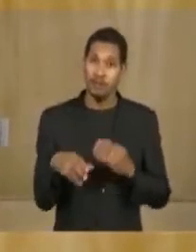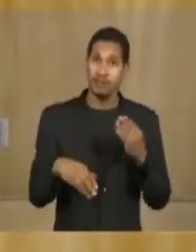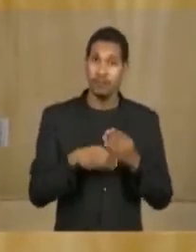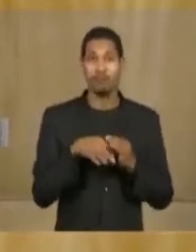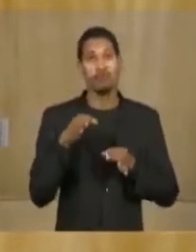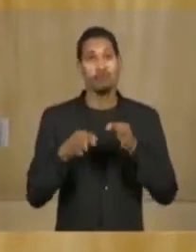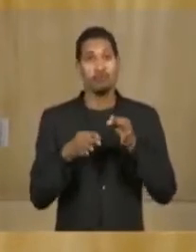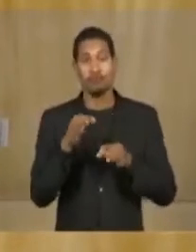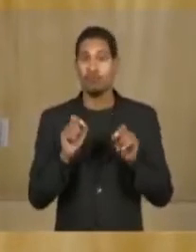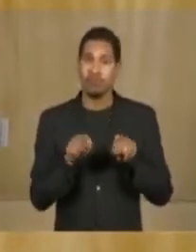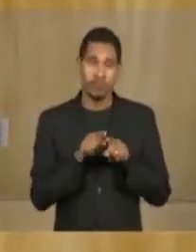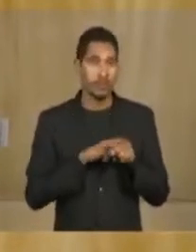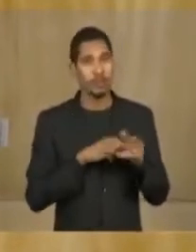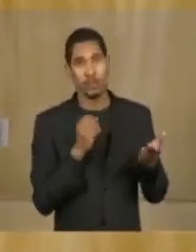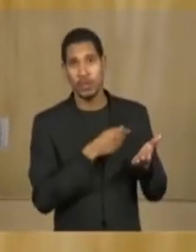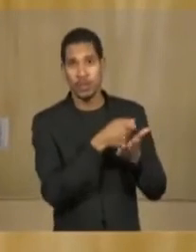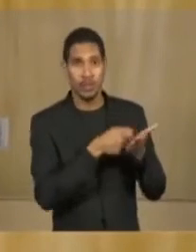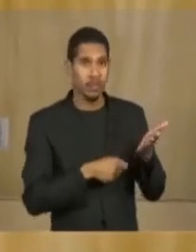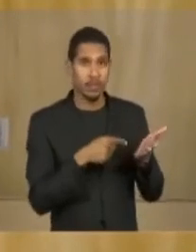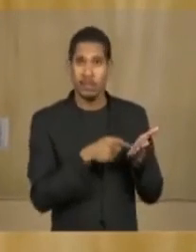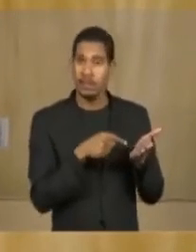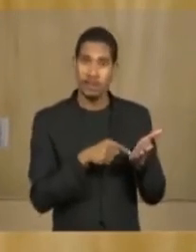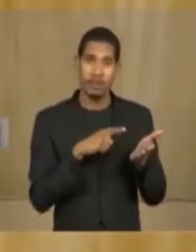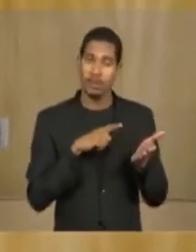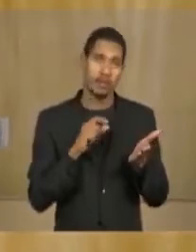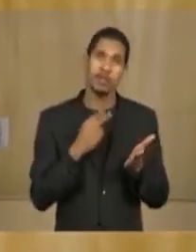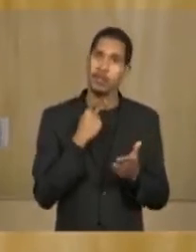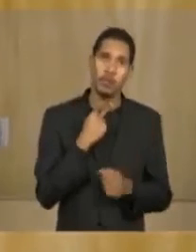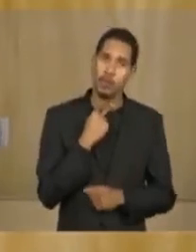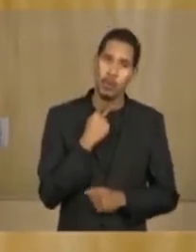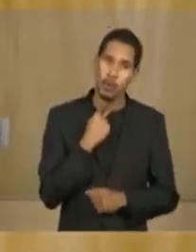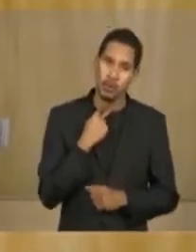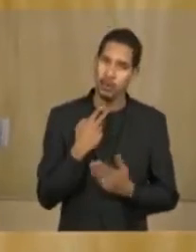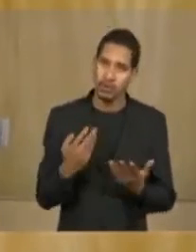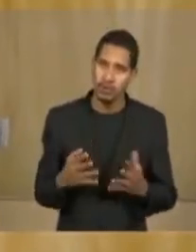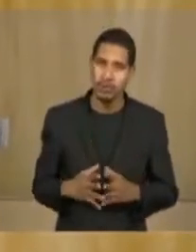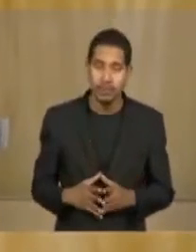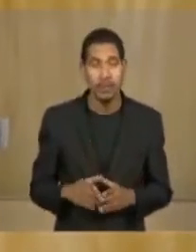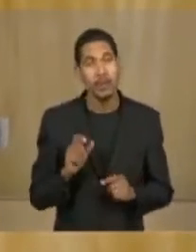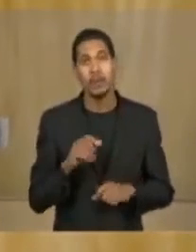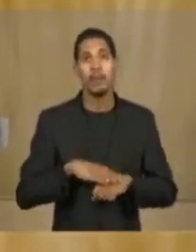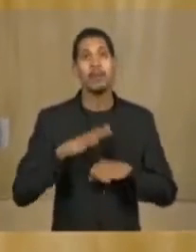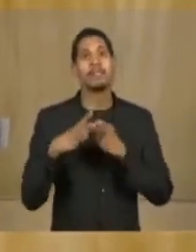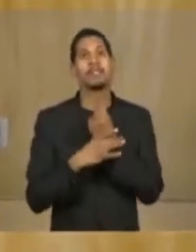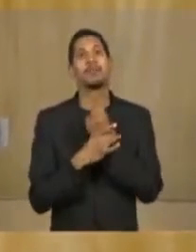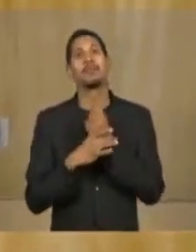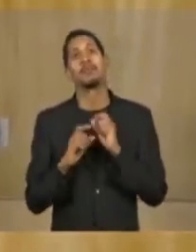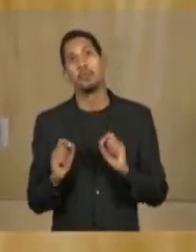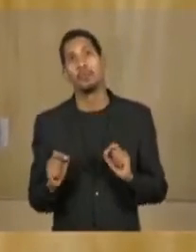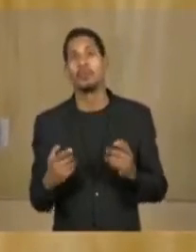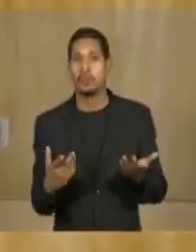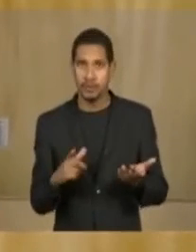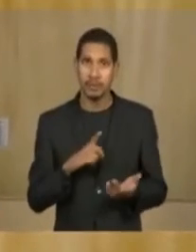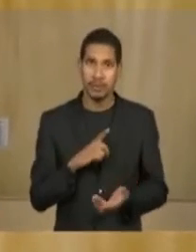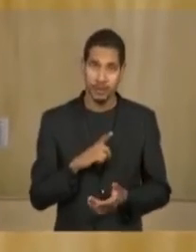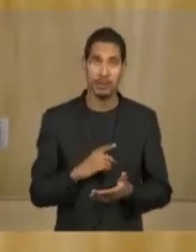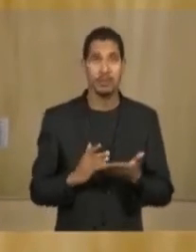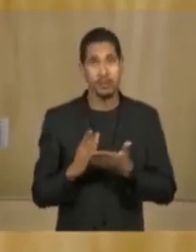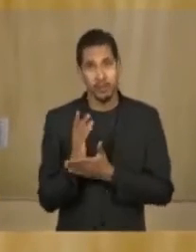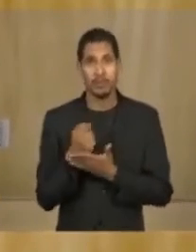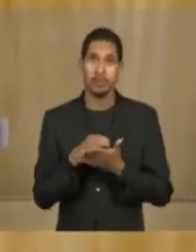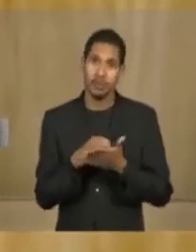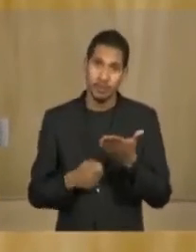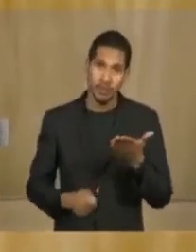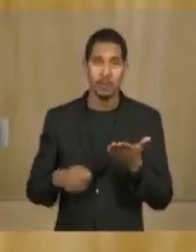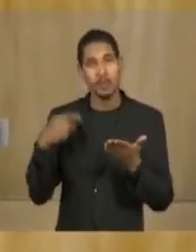de que não, essa nova redação não nos contempla, e o que seria mais seguro era que houvesse aprovação de um